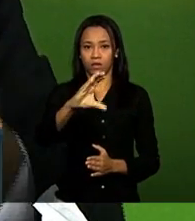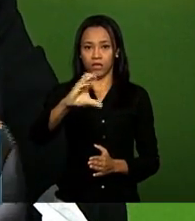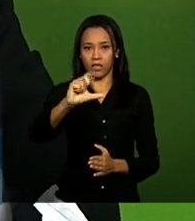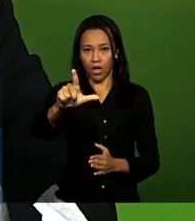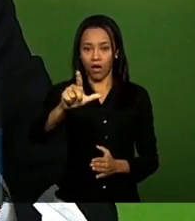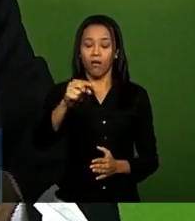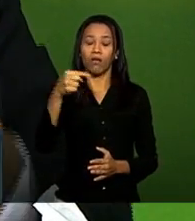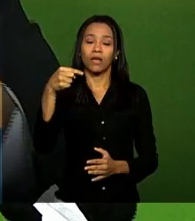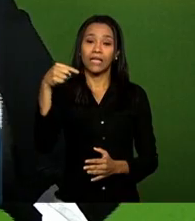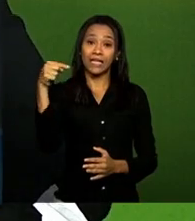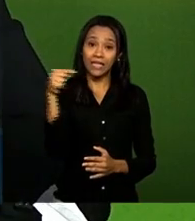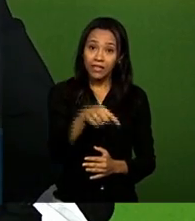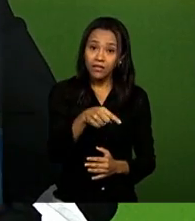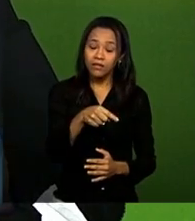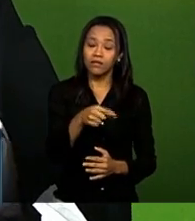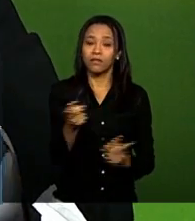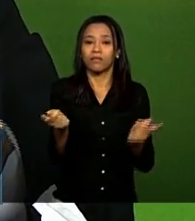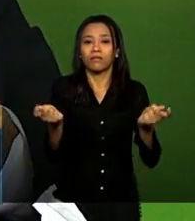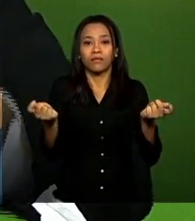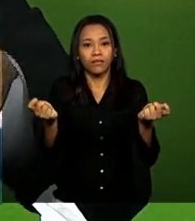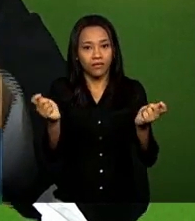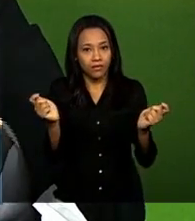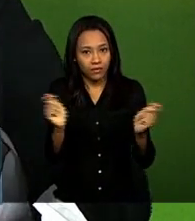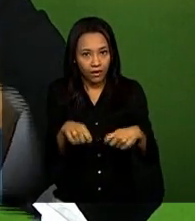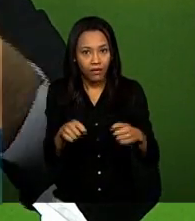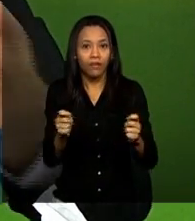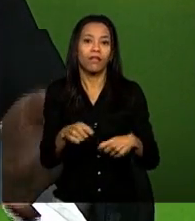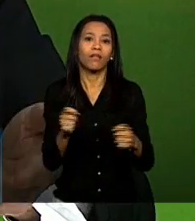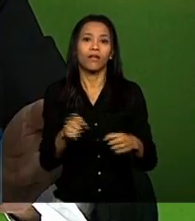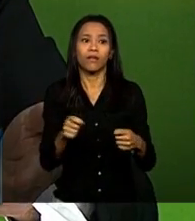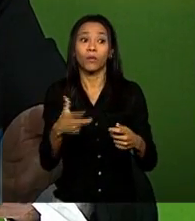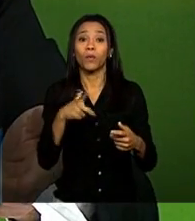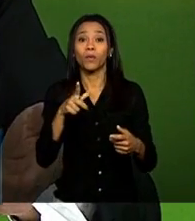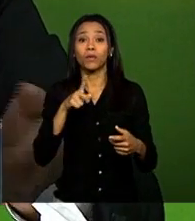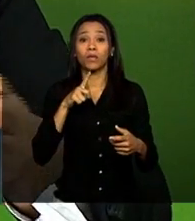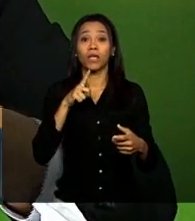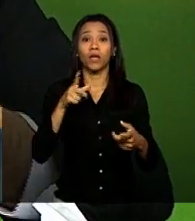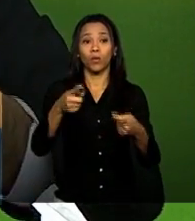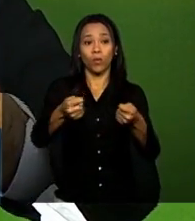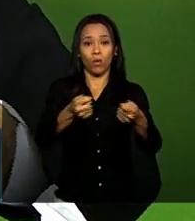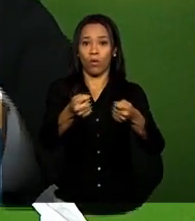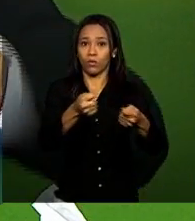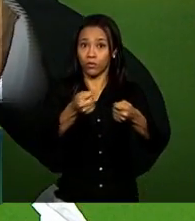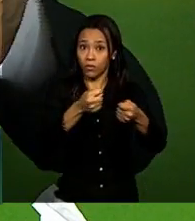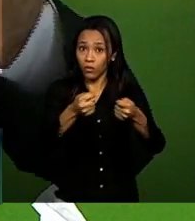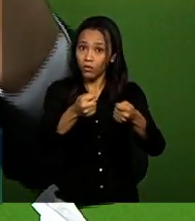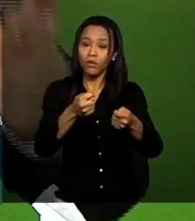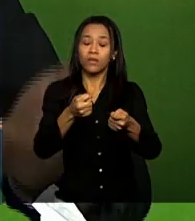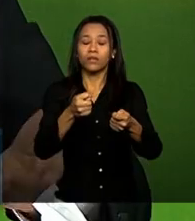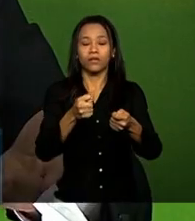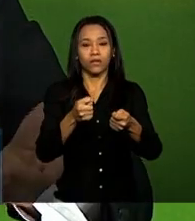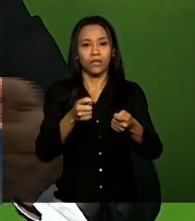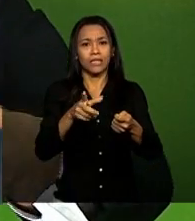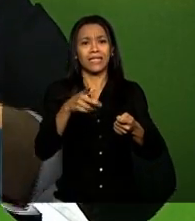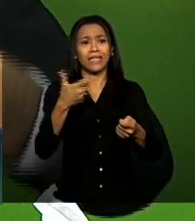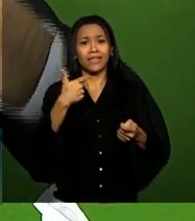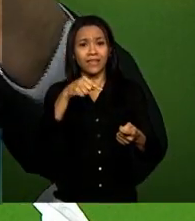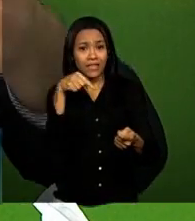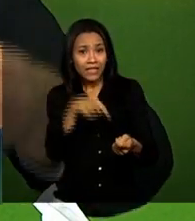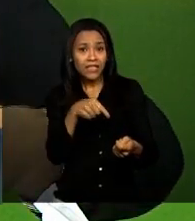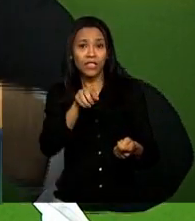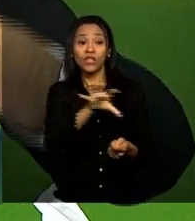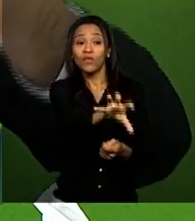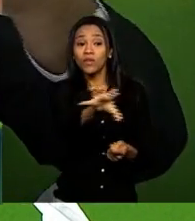esta realidade entre da forma mais equilibrada possível de tal forma impactar o menos possível